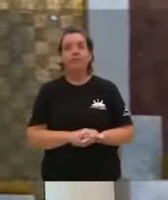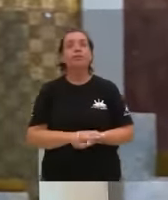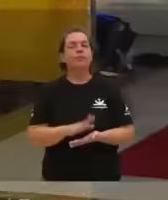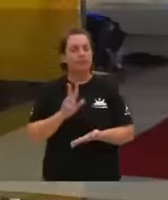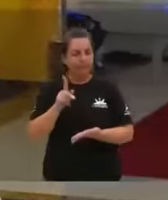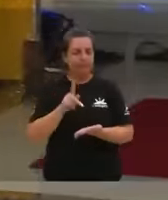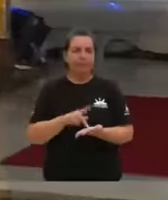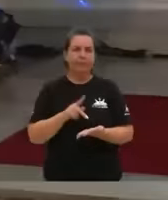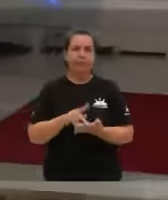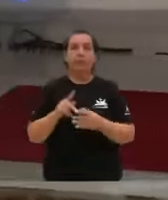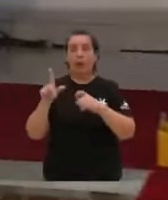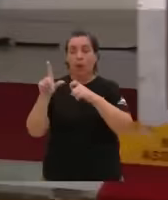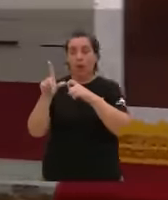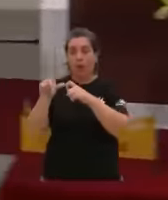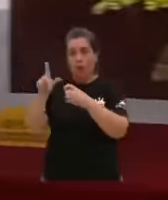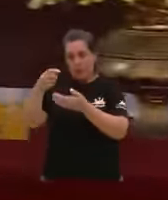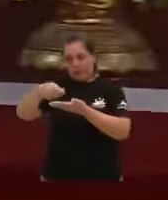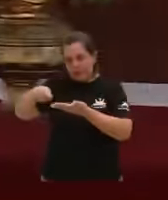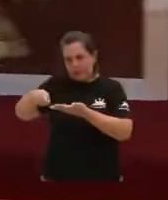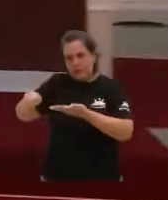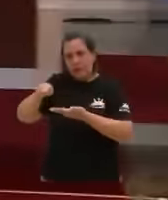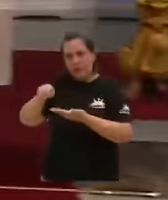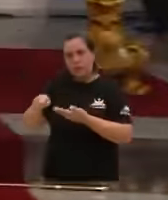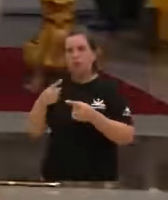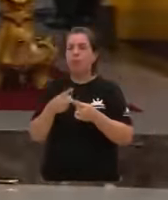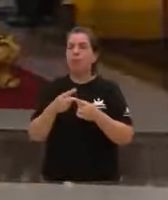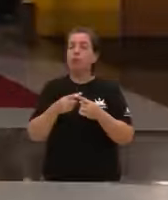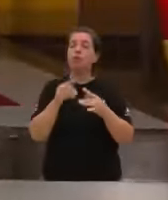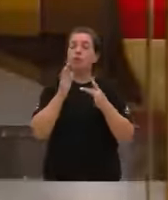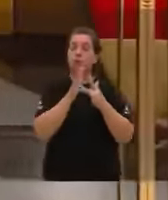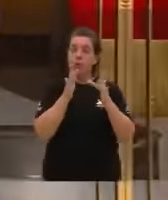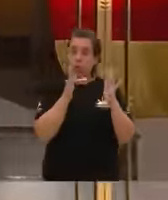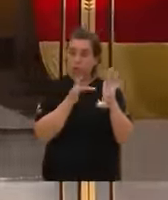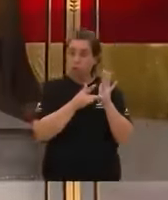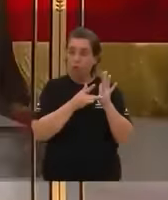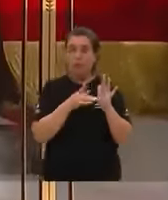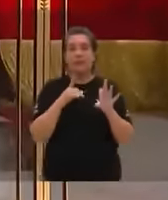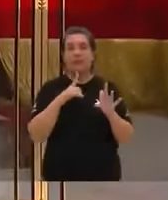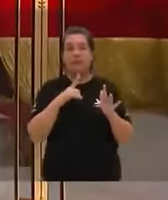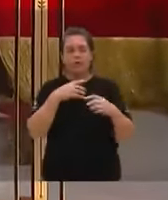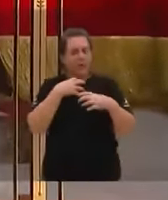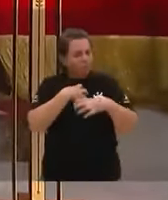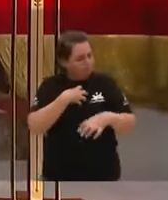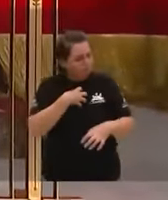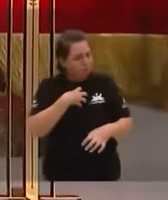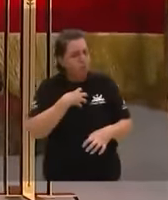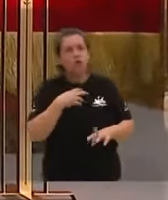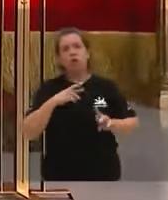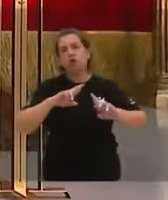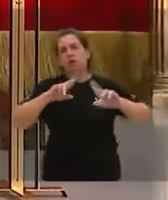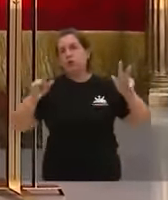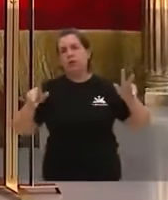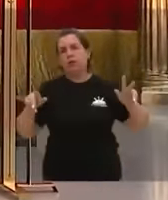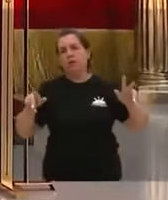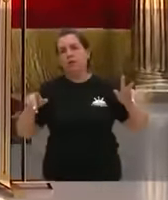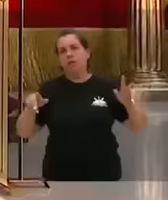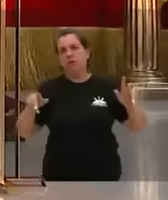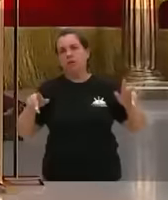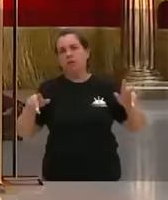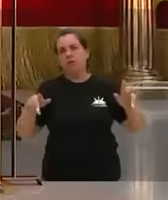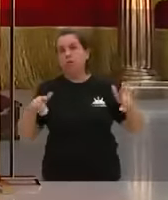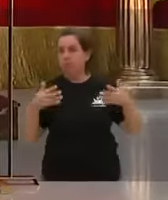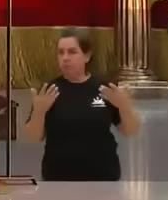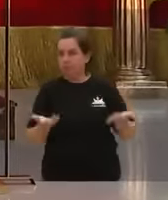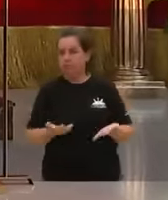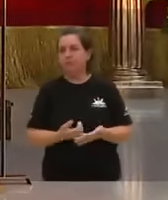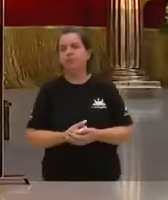Certamente para Lucas escrever isso, é porque Jesus deve ter tido uma atitude diferenciada.